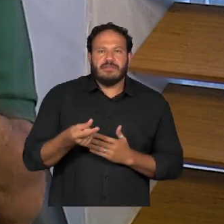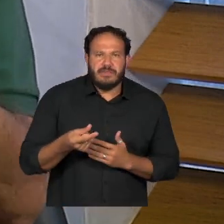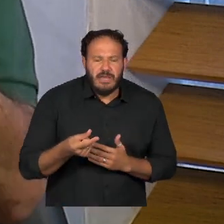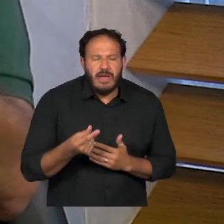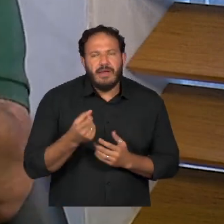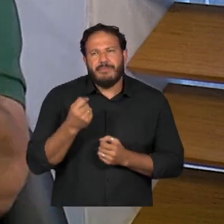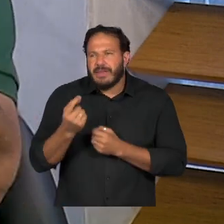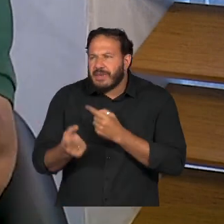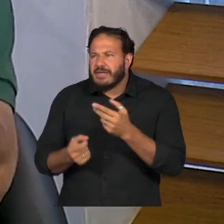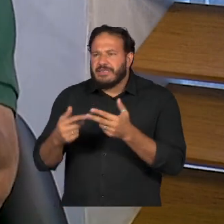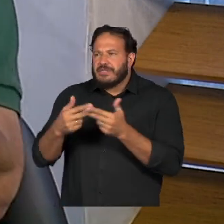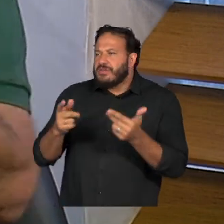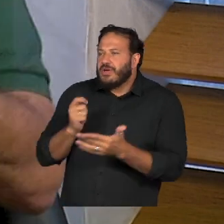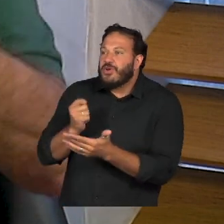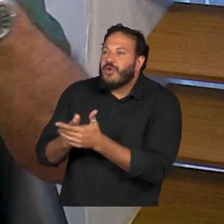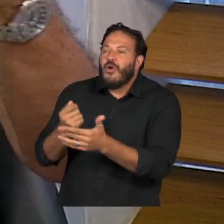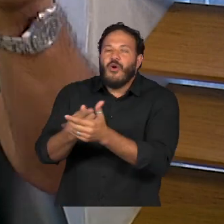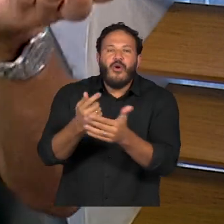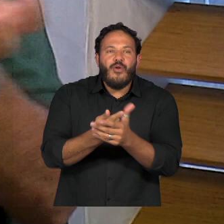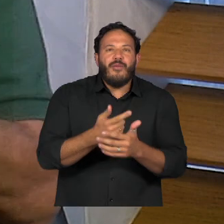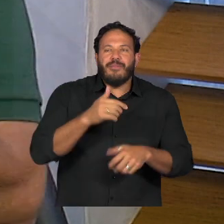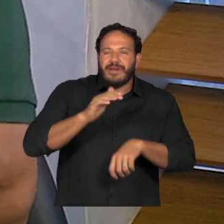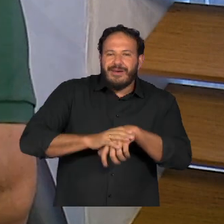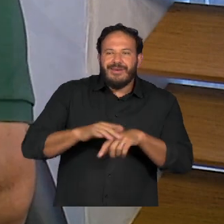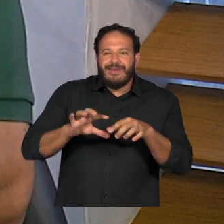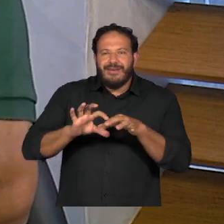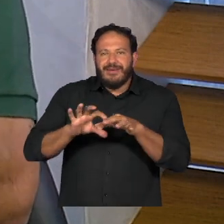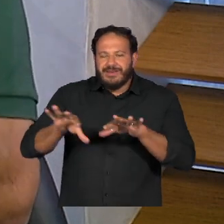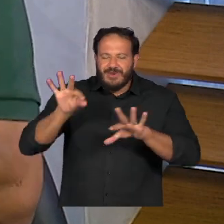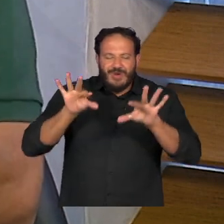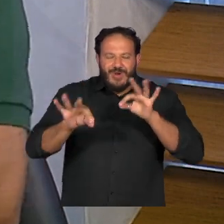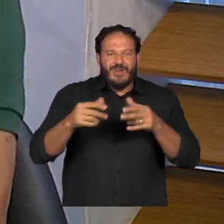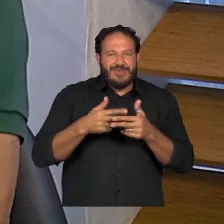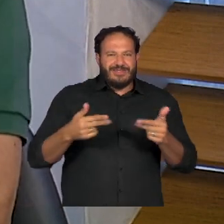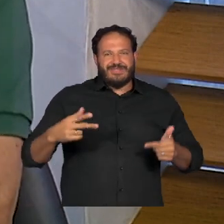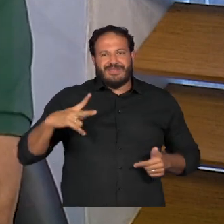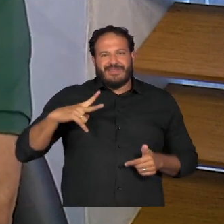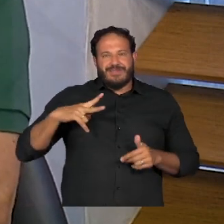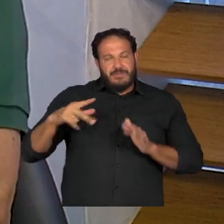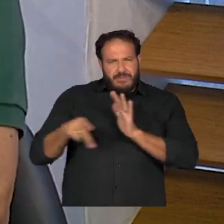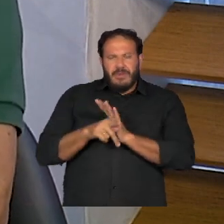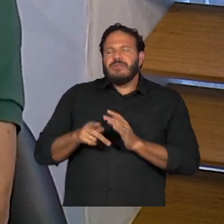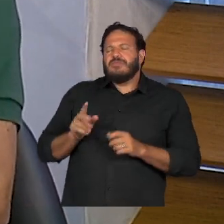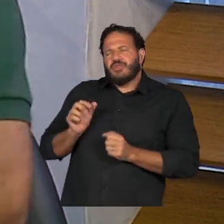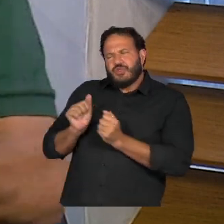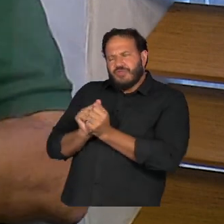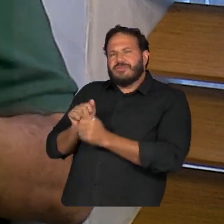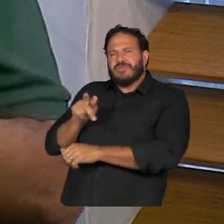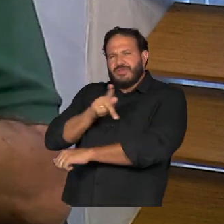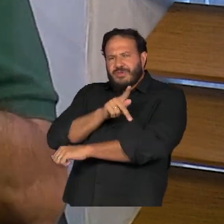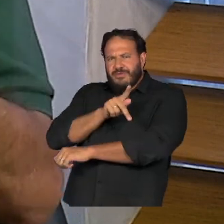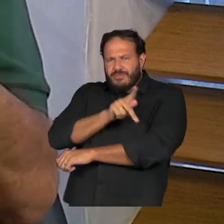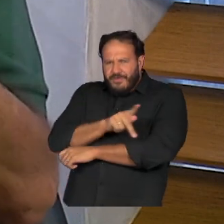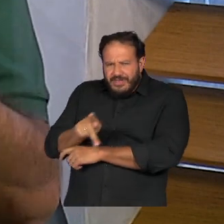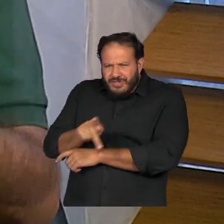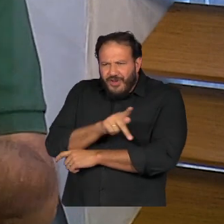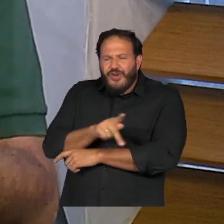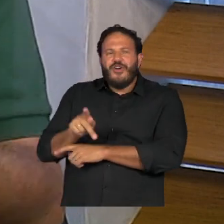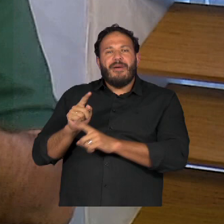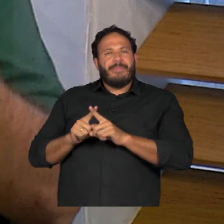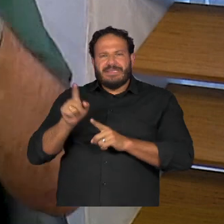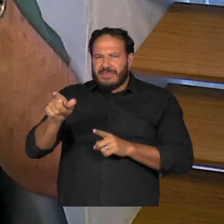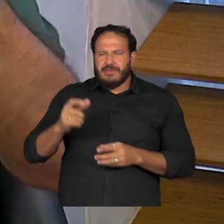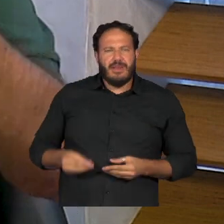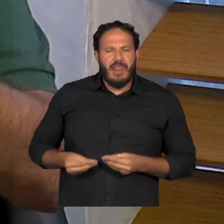compras de suas próprias escolhas no comércio local sempre supervisionados por um professor Mas eles levam